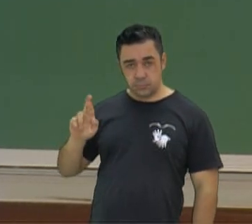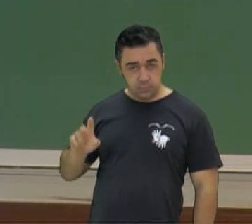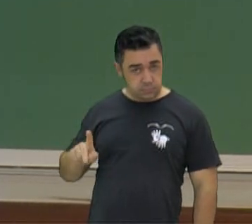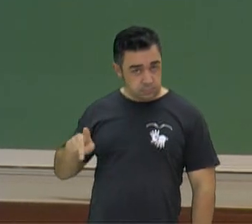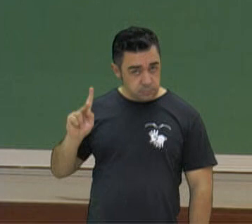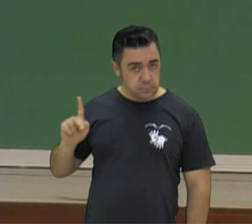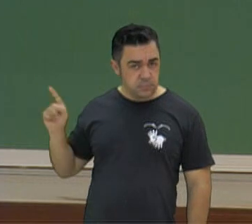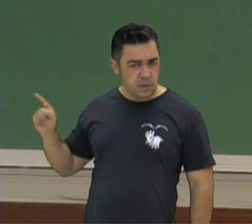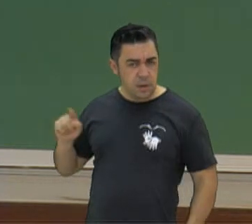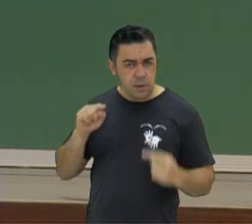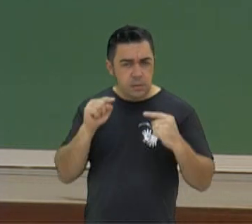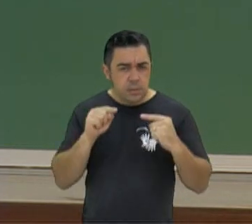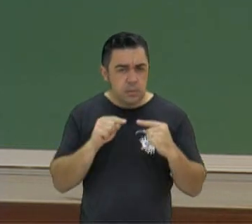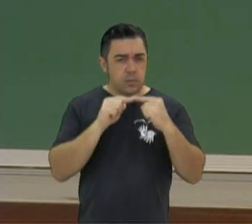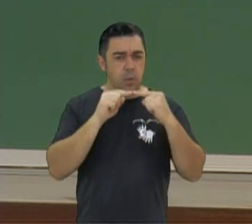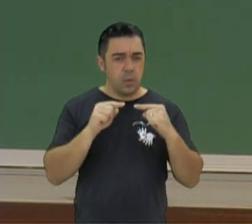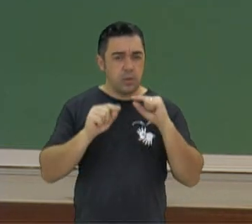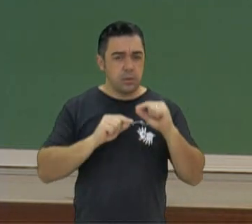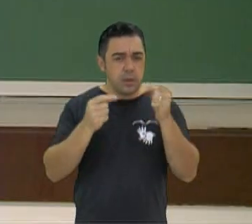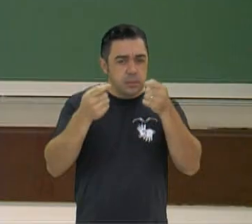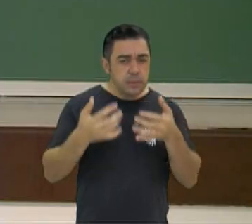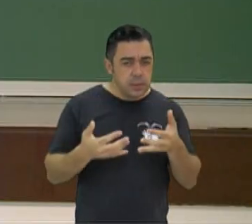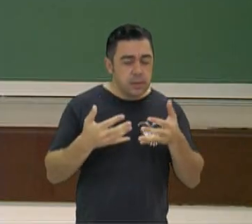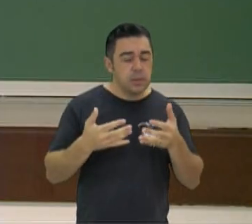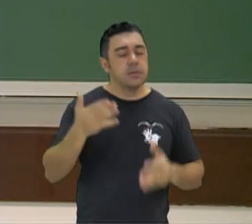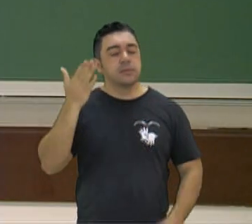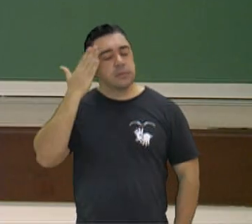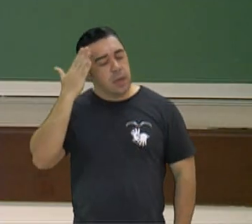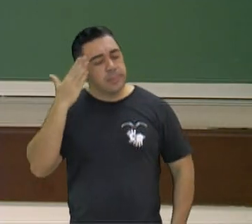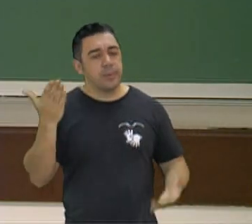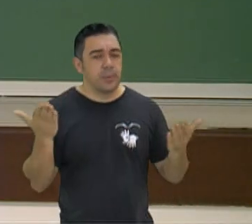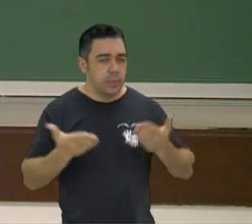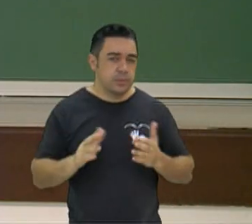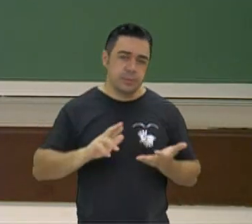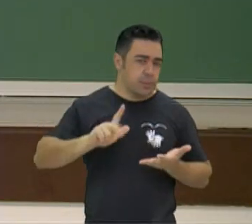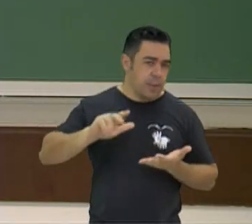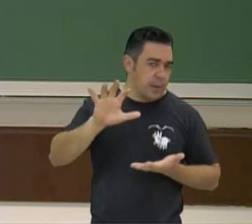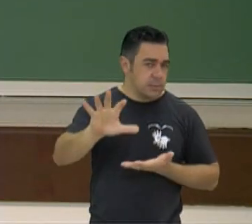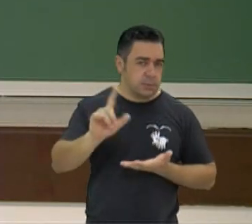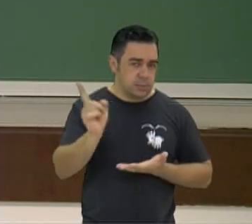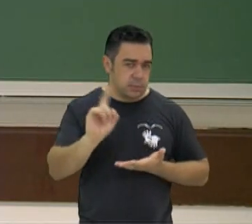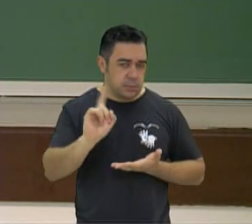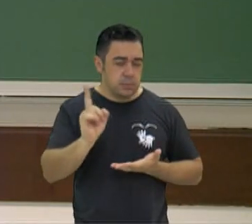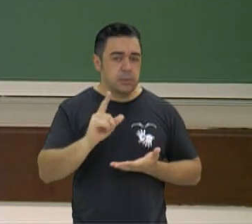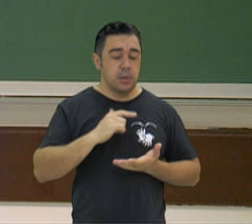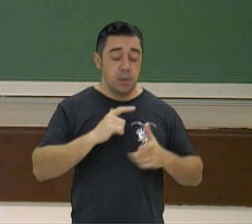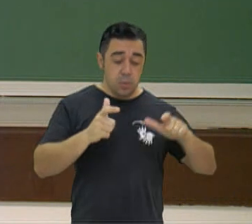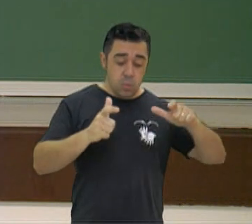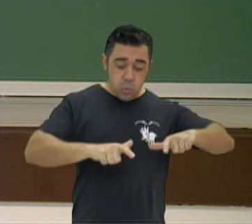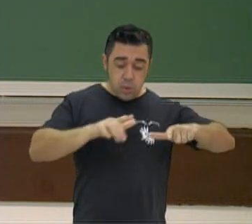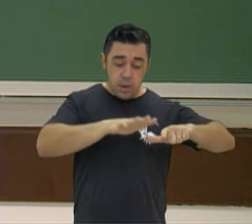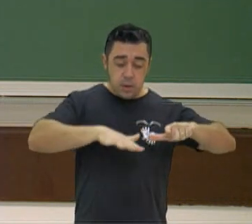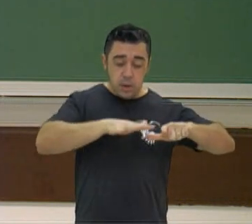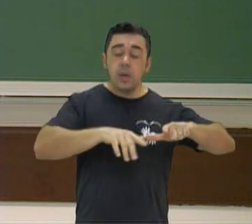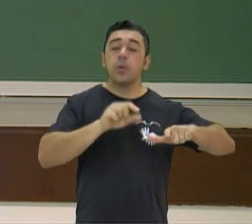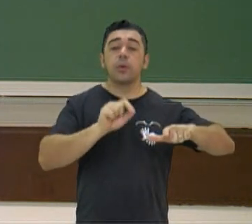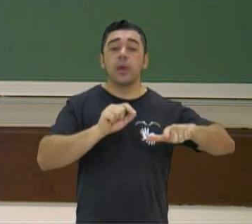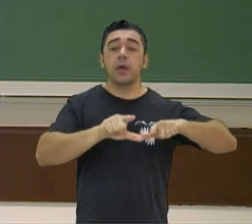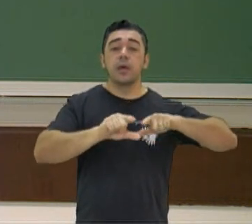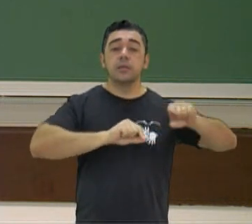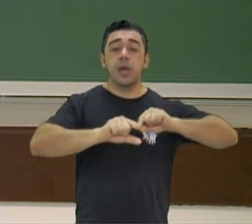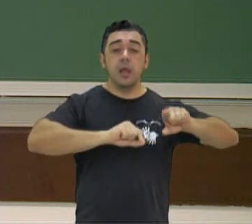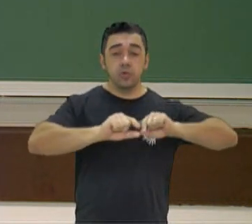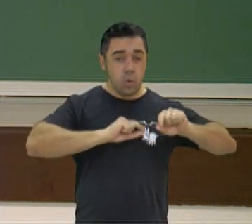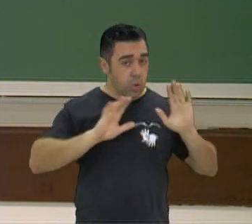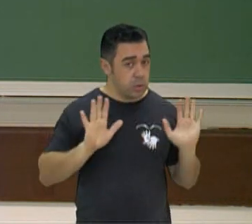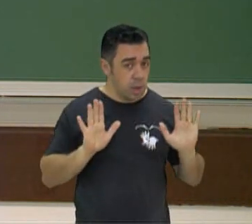de Lamarck. Então, é uma explicação correta? Hoje a gente sabe que não, né? Que não é bem assim. Que o ambiente, na verdade, ele selecionou os